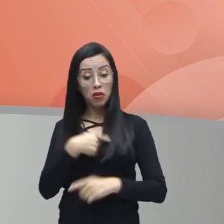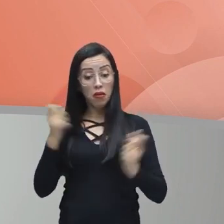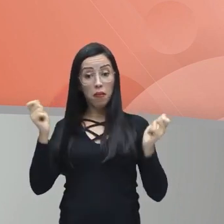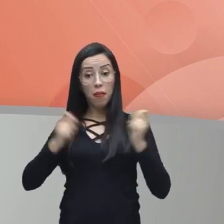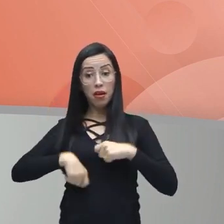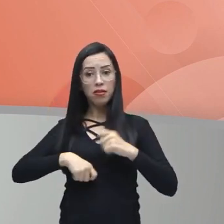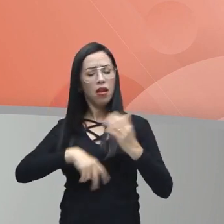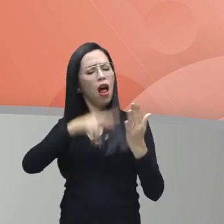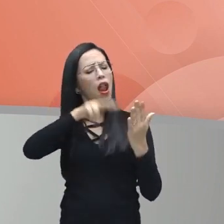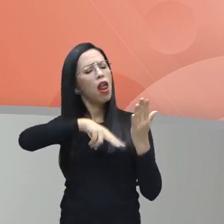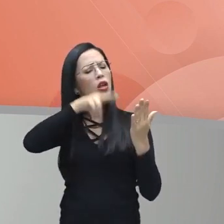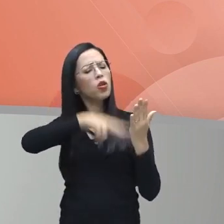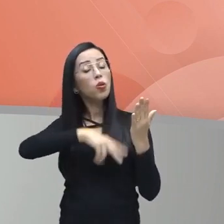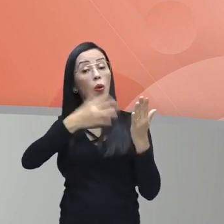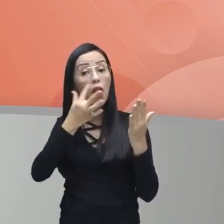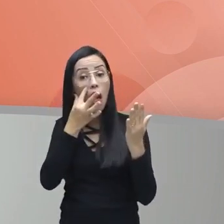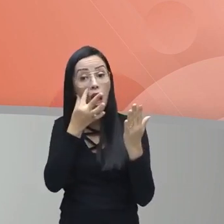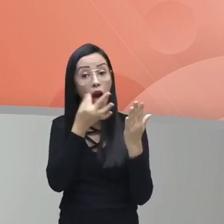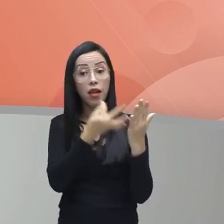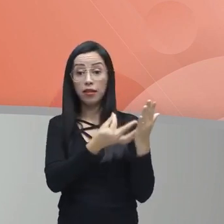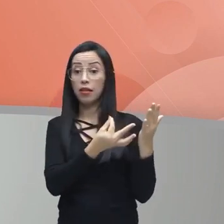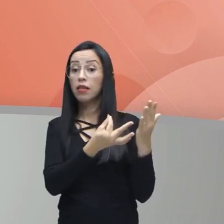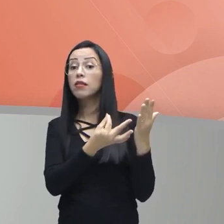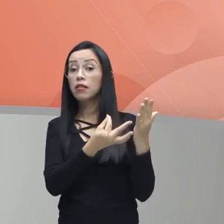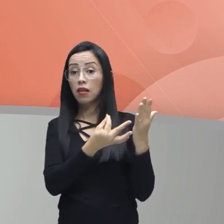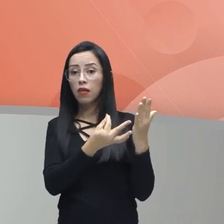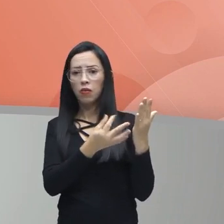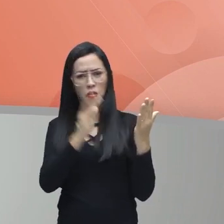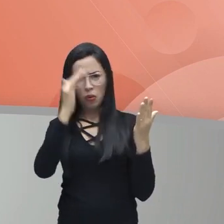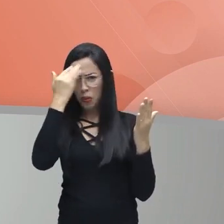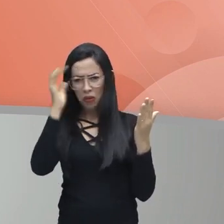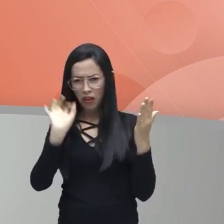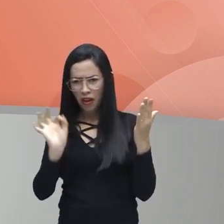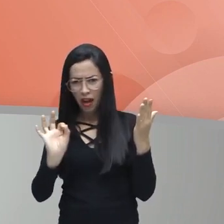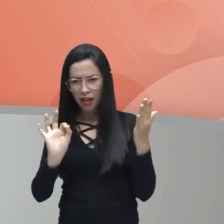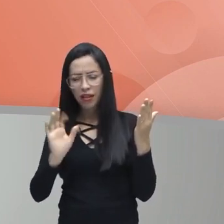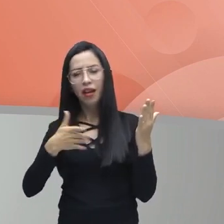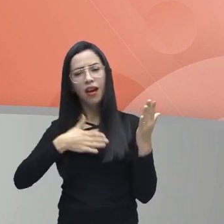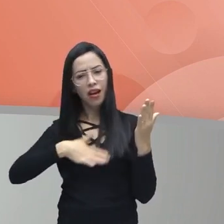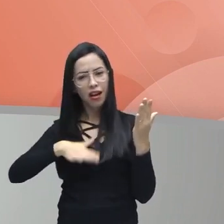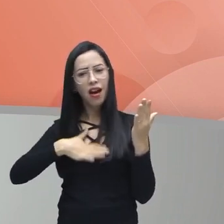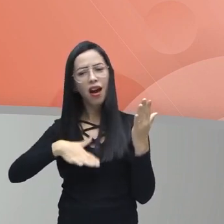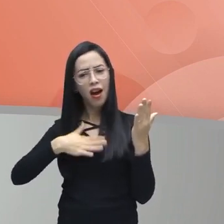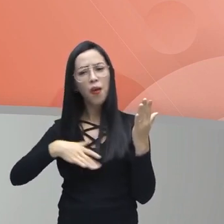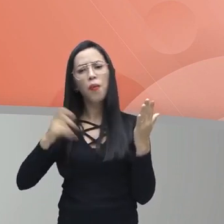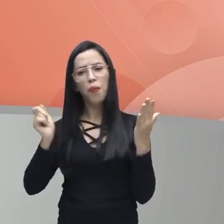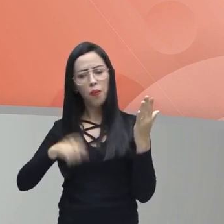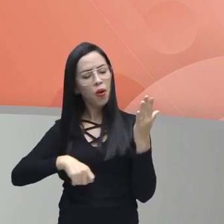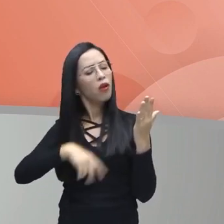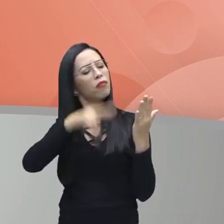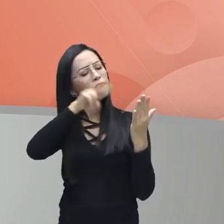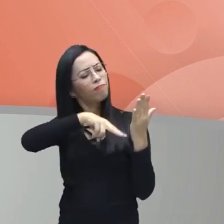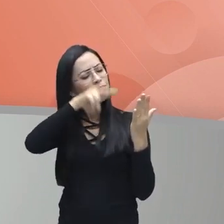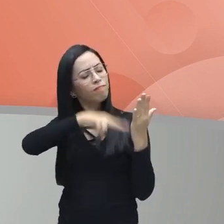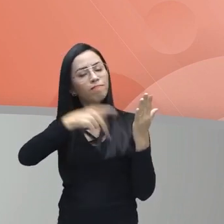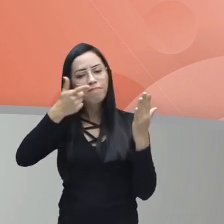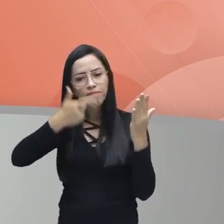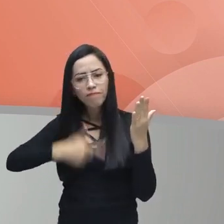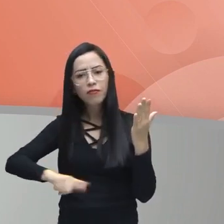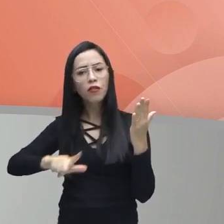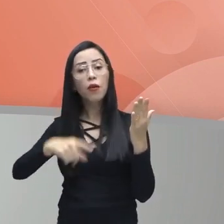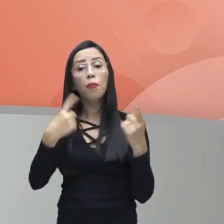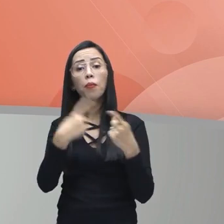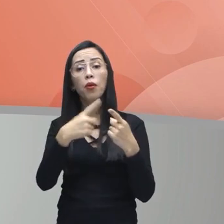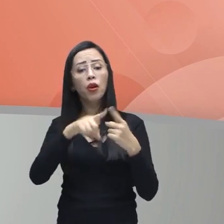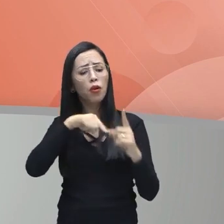de atenção, ler o texto. Se não entendeu, não tem problema, pode ler de novo. Por quê? Porque o objetivo